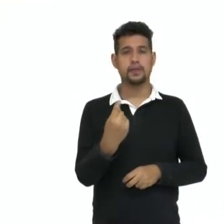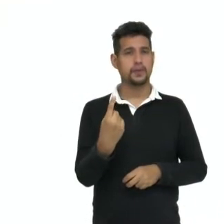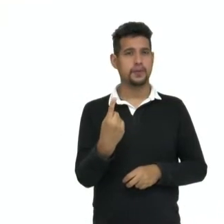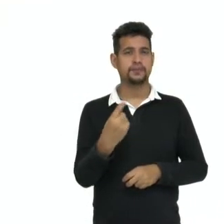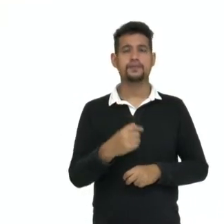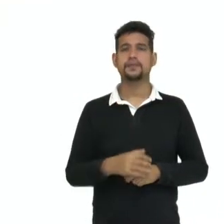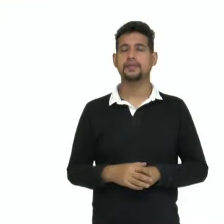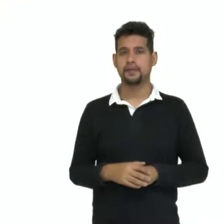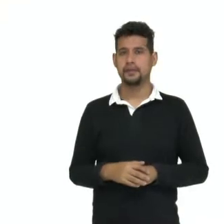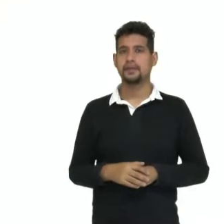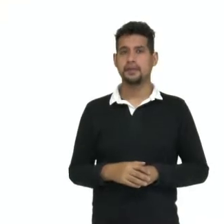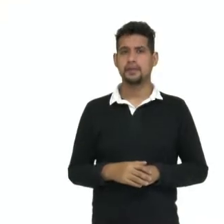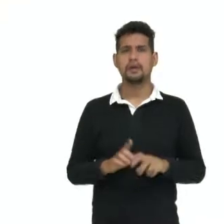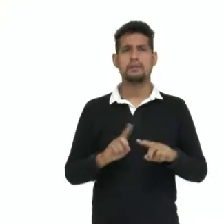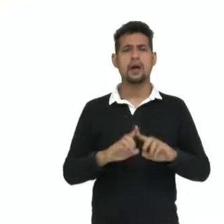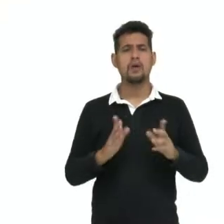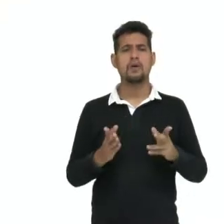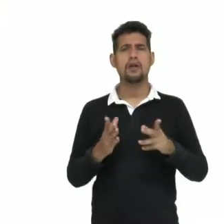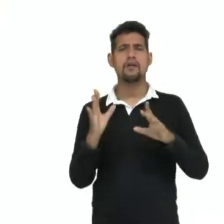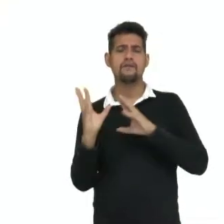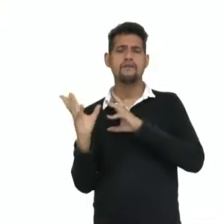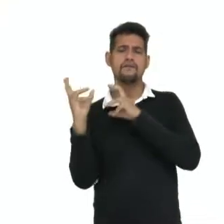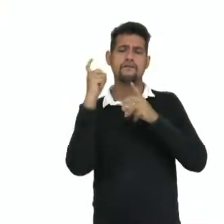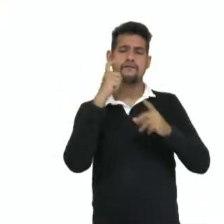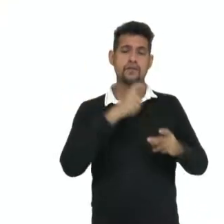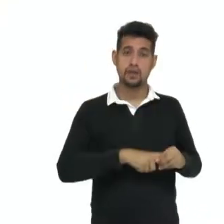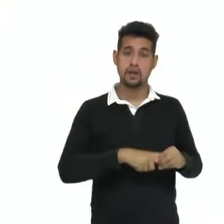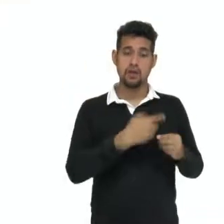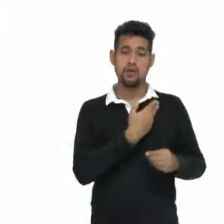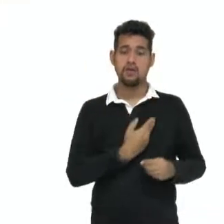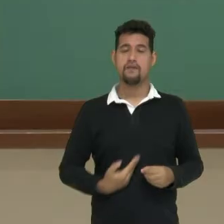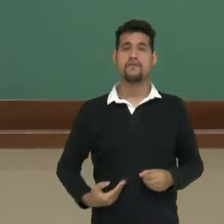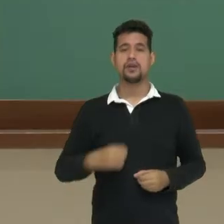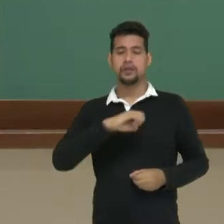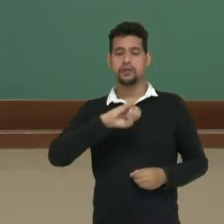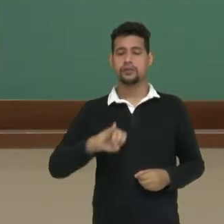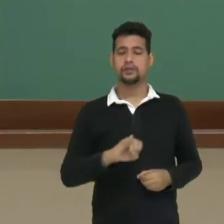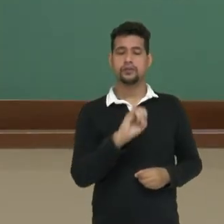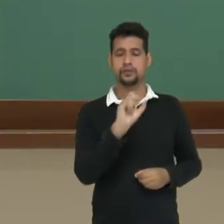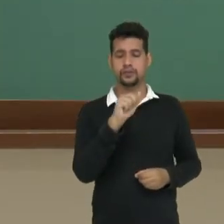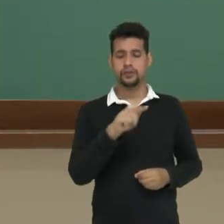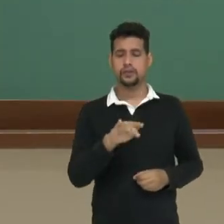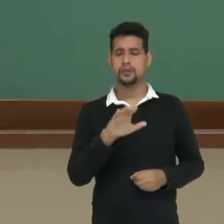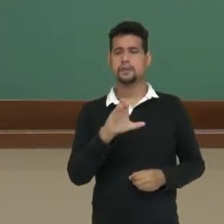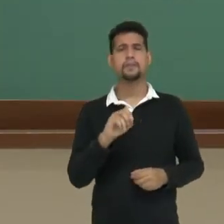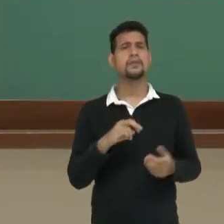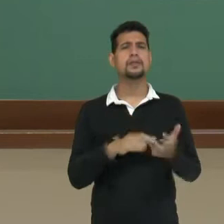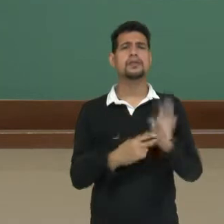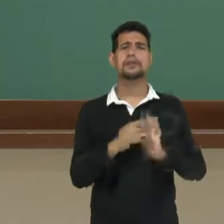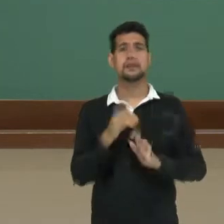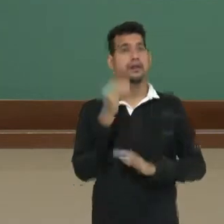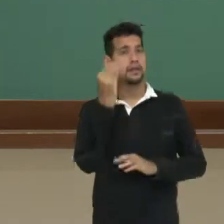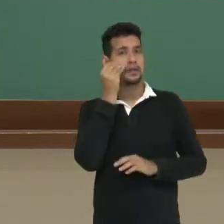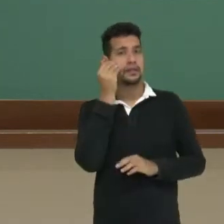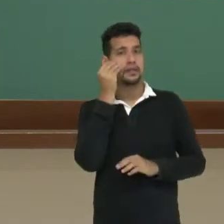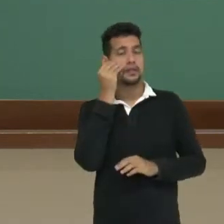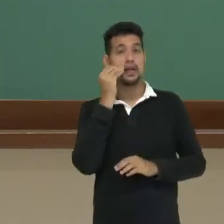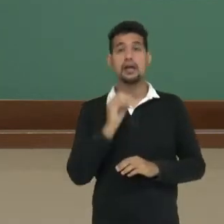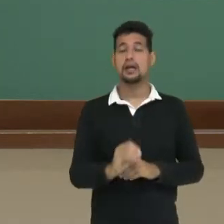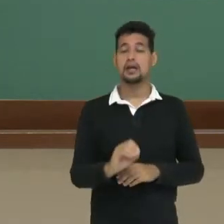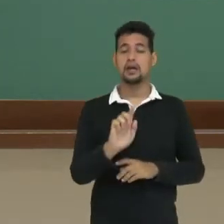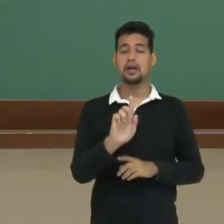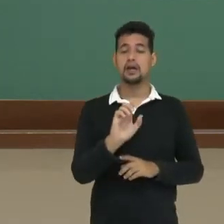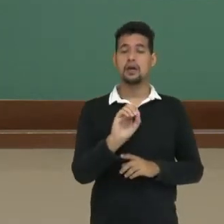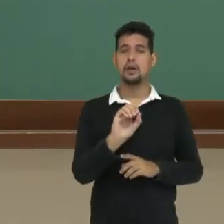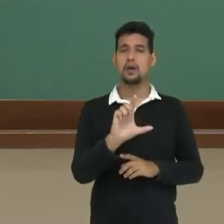1961. Então vamos retomar aqui. O governo Jango, que era o apelido do João Goulart, começa com uma tentativa de golpe. Civis e